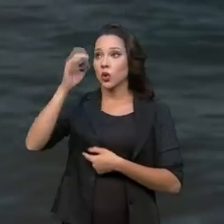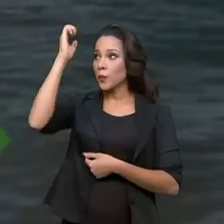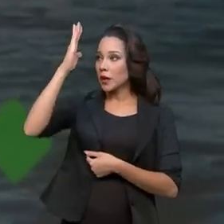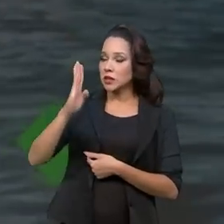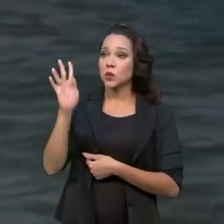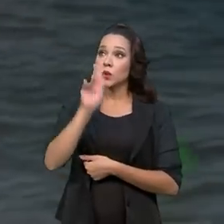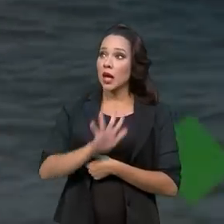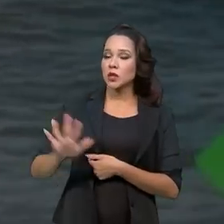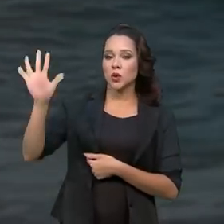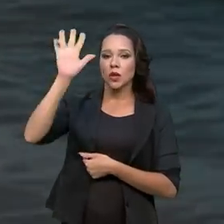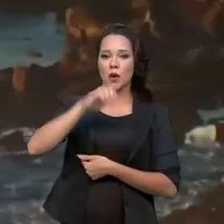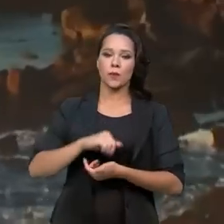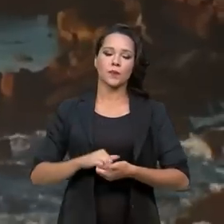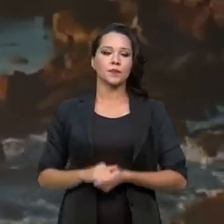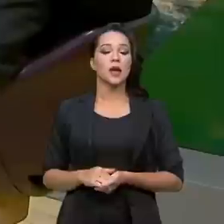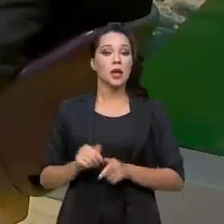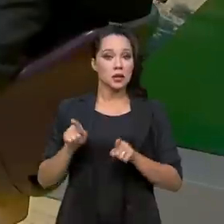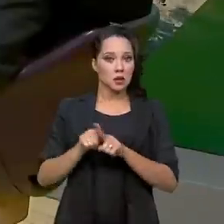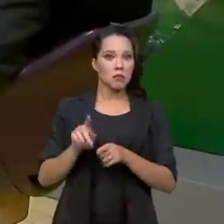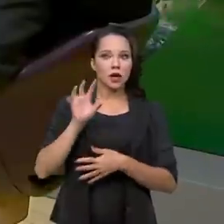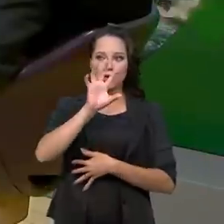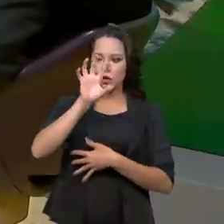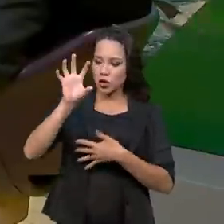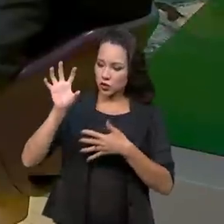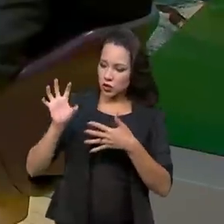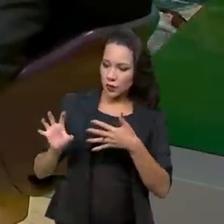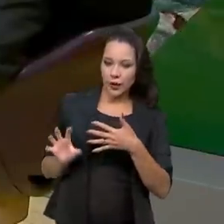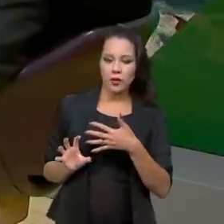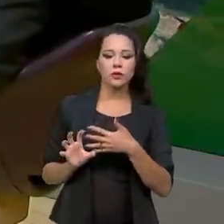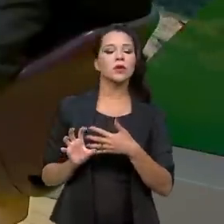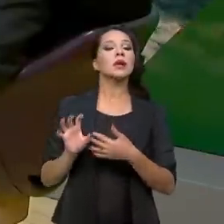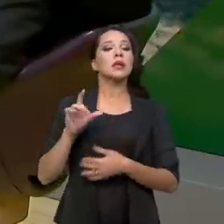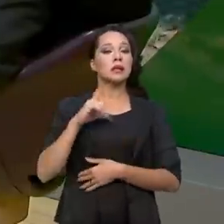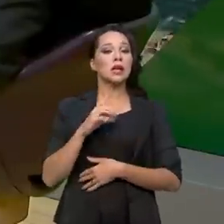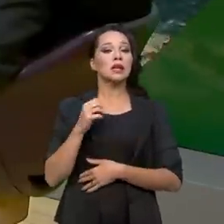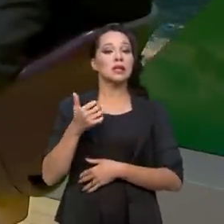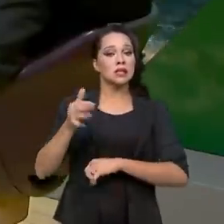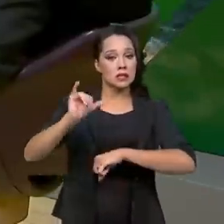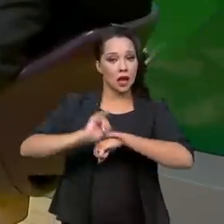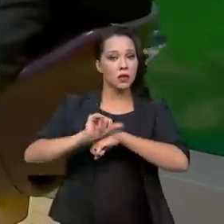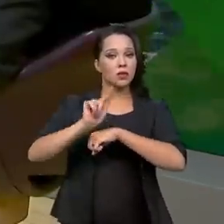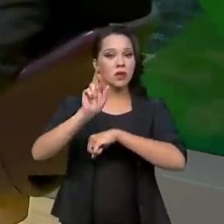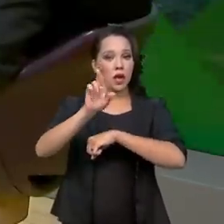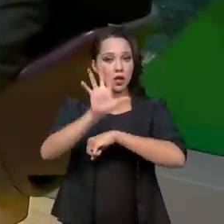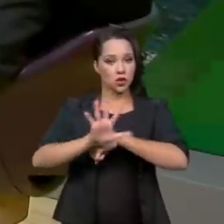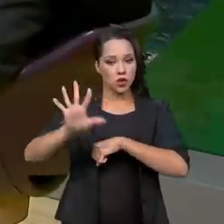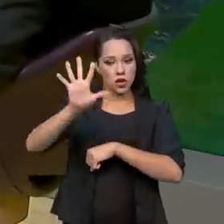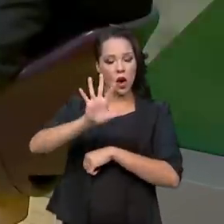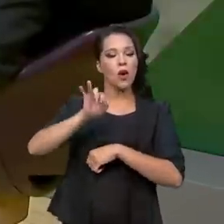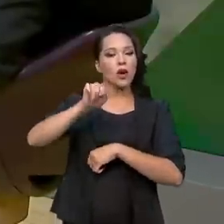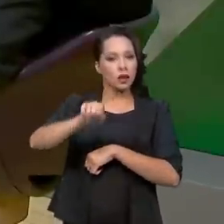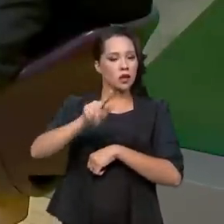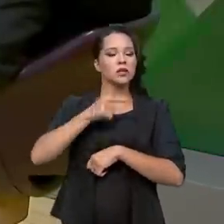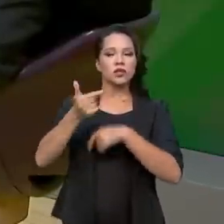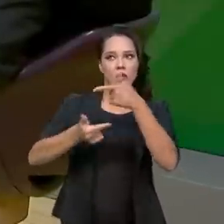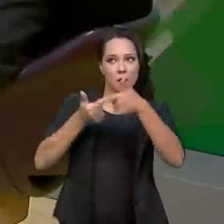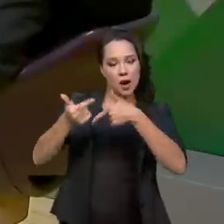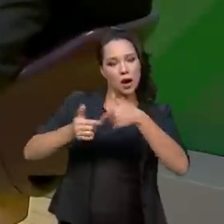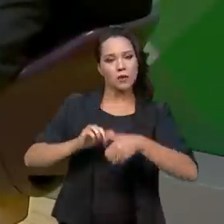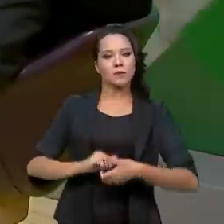e nós temos, regionalmente, nos nossos distritos navais, centros regionais que fazem esse tipo de